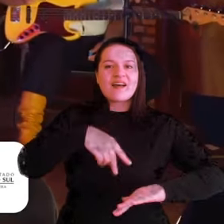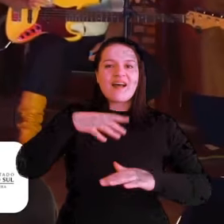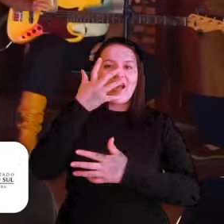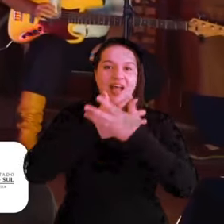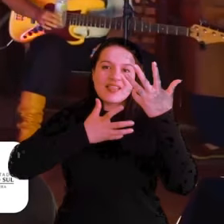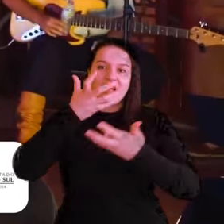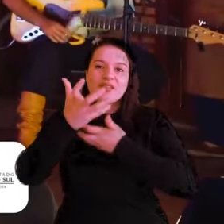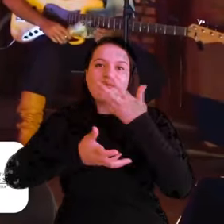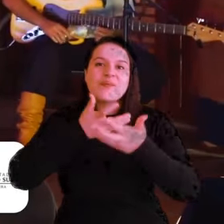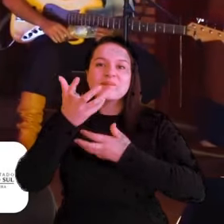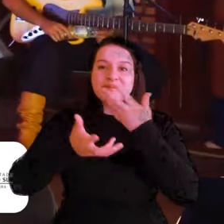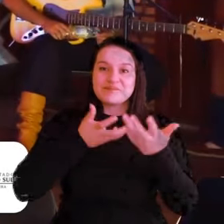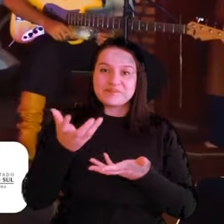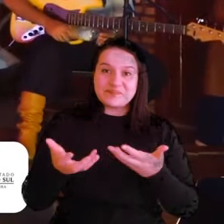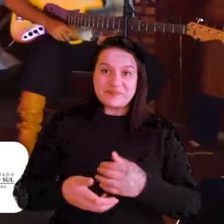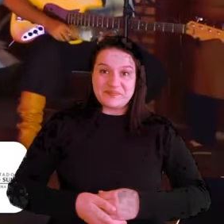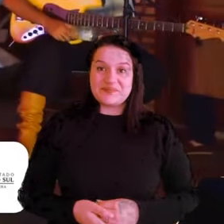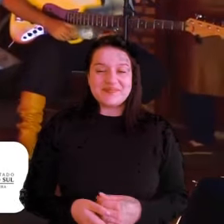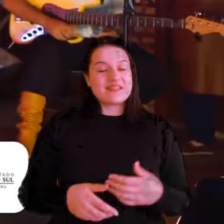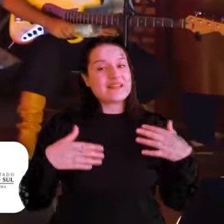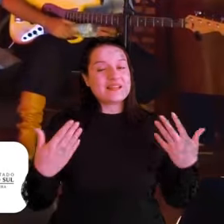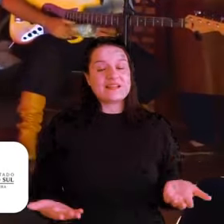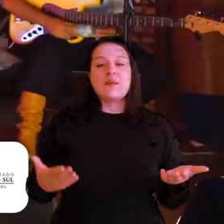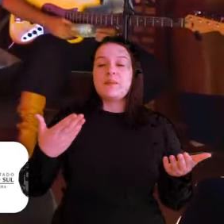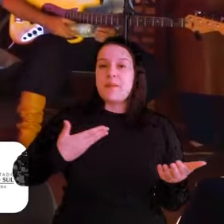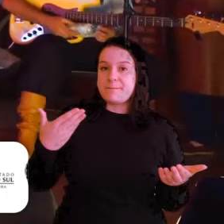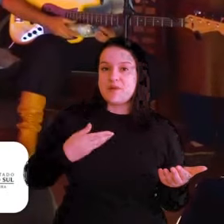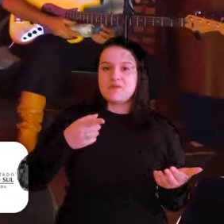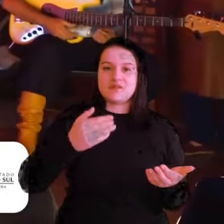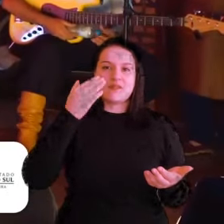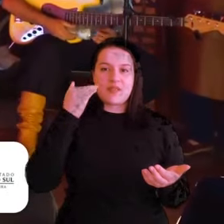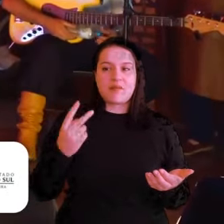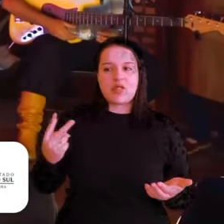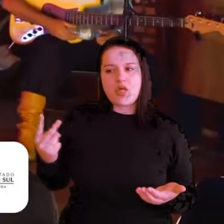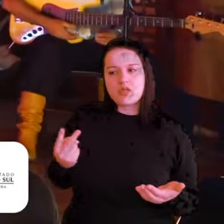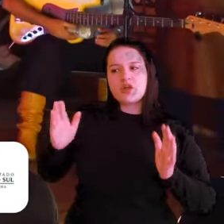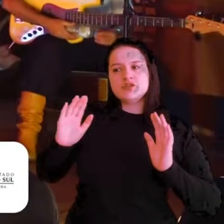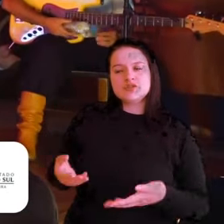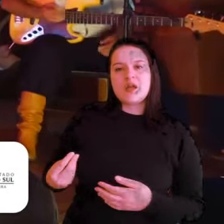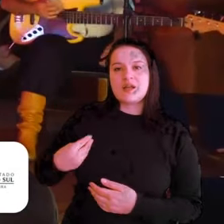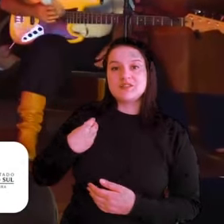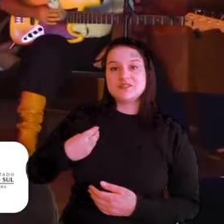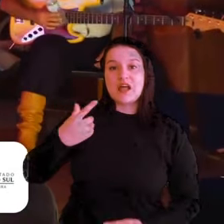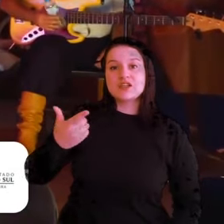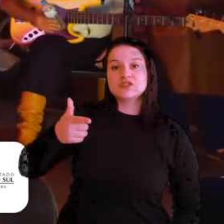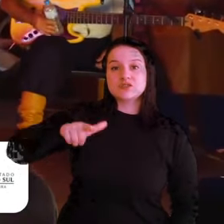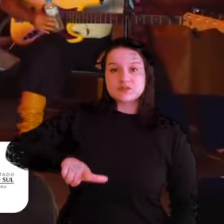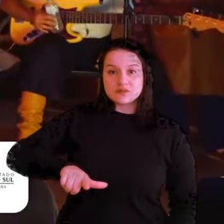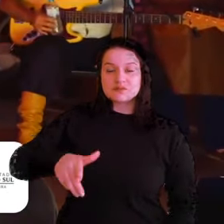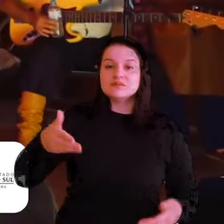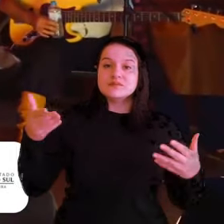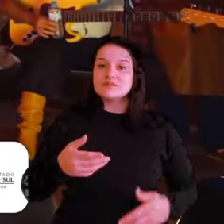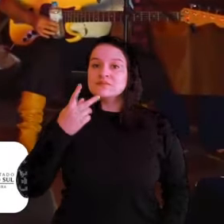e cantando. Uhum. É verdade, hein? Daqui a pouquinho pra ele aqui, ó. Olha, meus amigos, você sabe que Chiquito e Bordonei já está. Mais uma